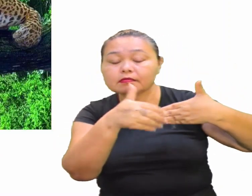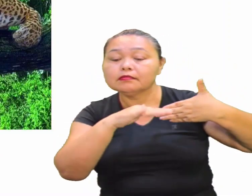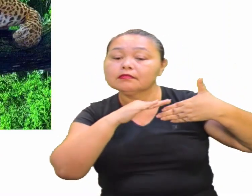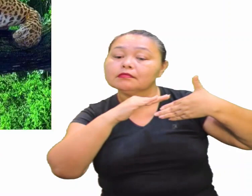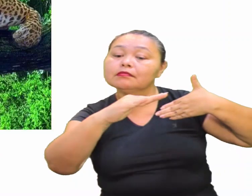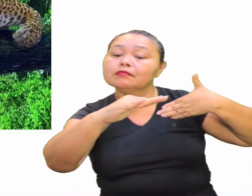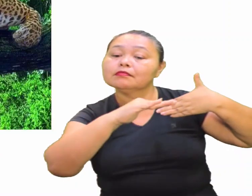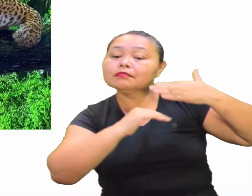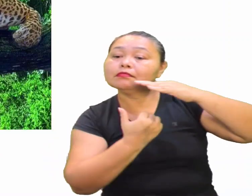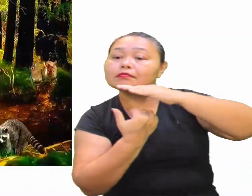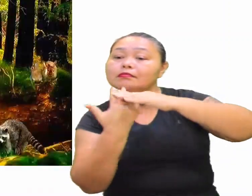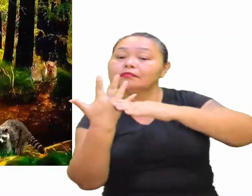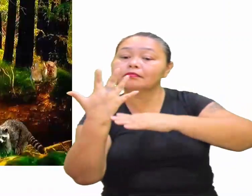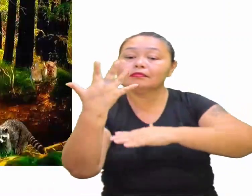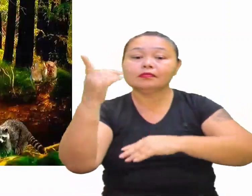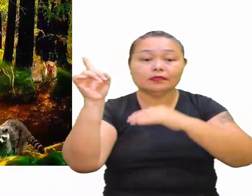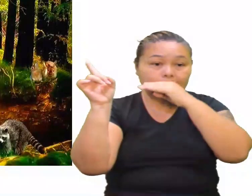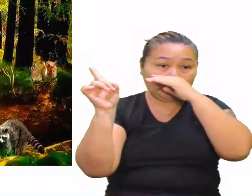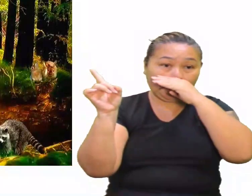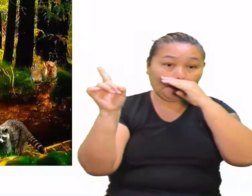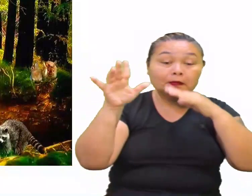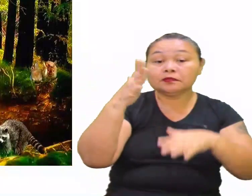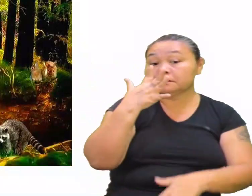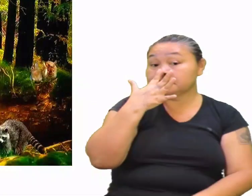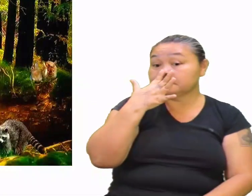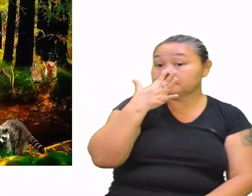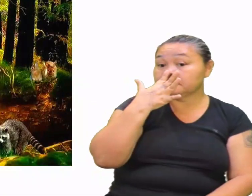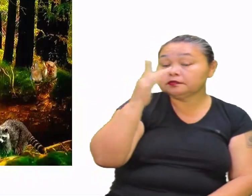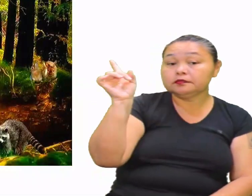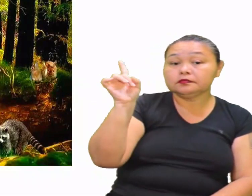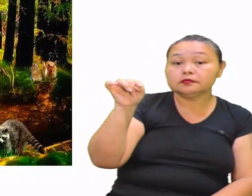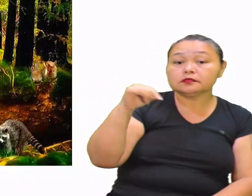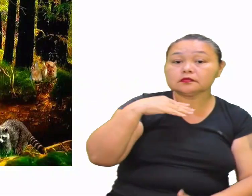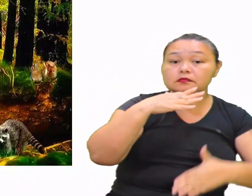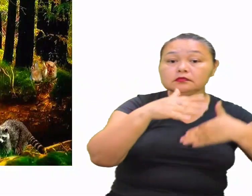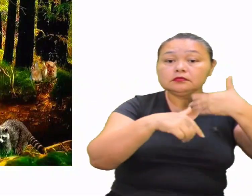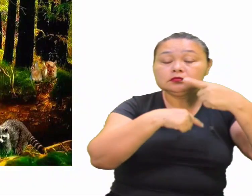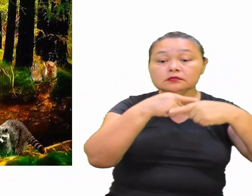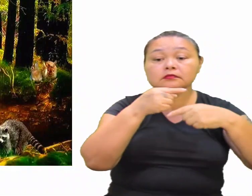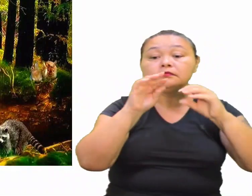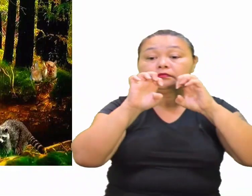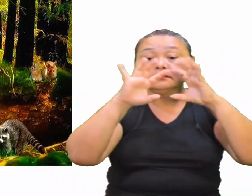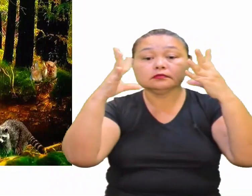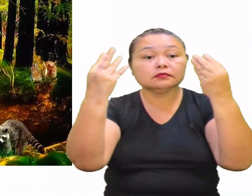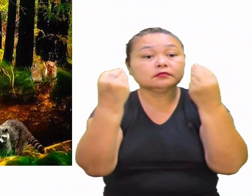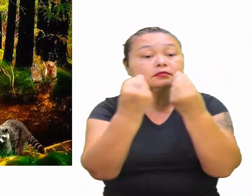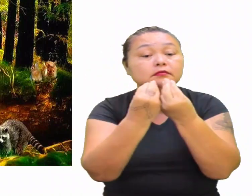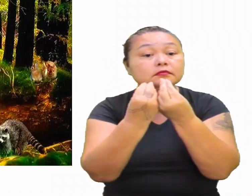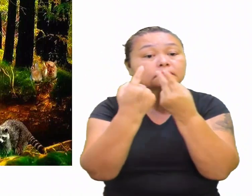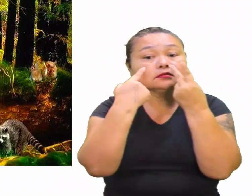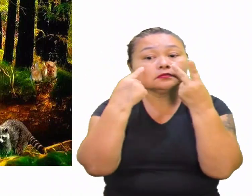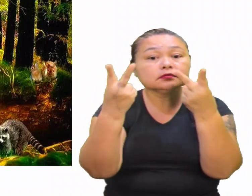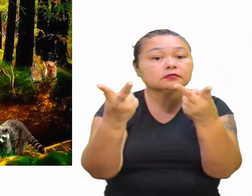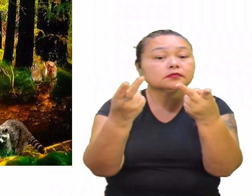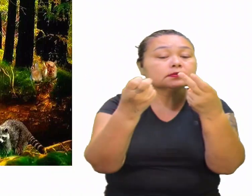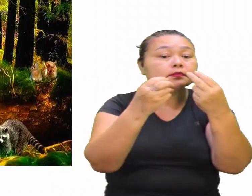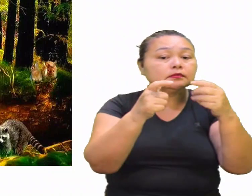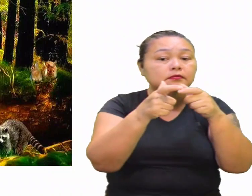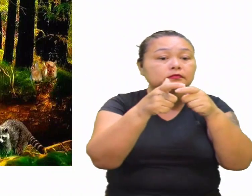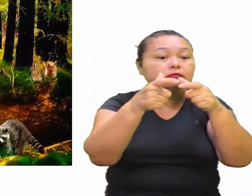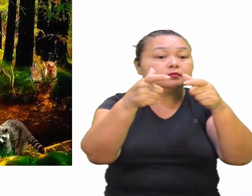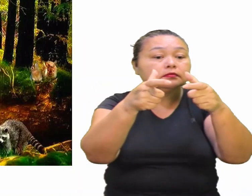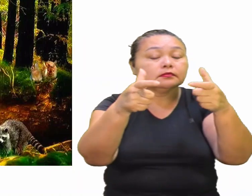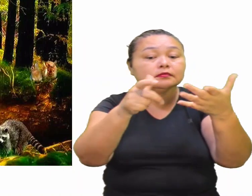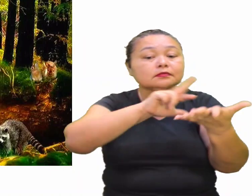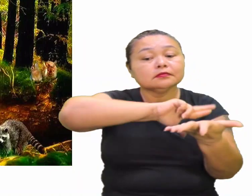vegetal. É isso mesmo. Prosseguindo aqui, né? Ao observarmos o processo de sucessão ecológica, podemos identificar um progressivo aumento